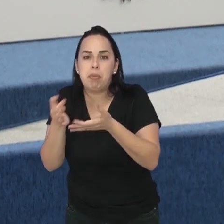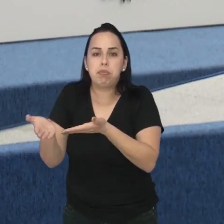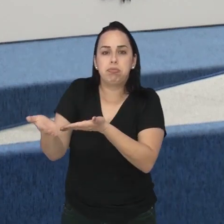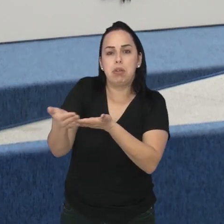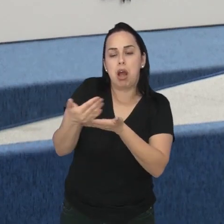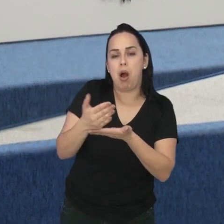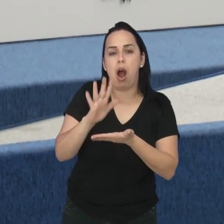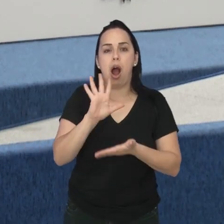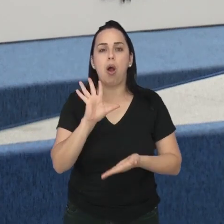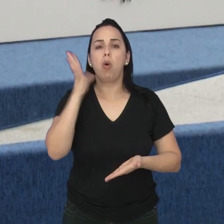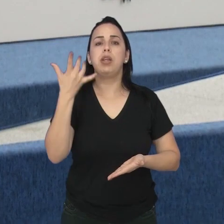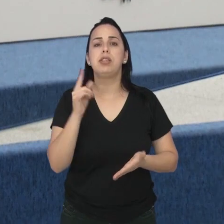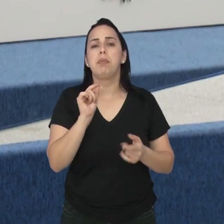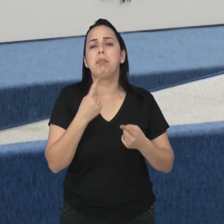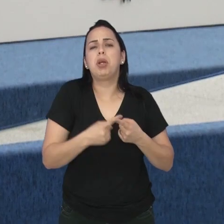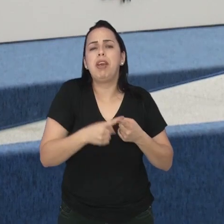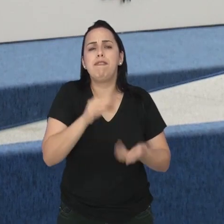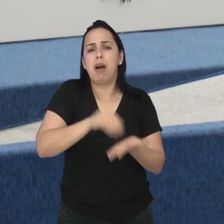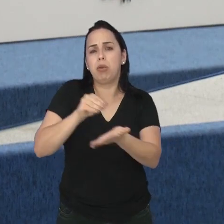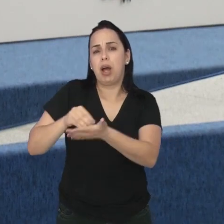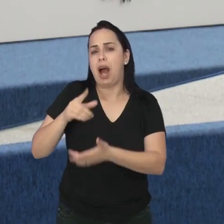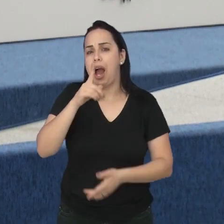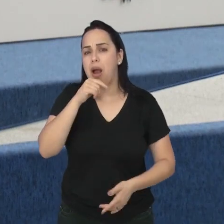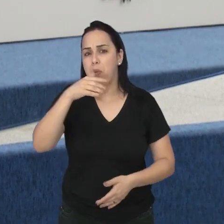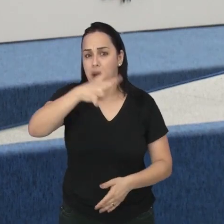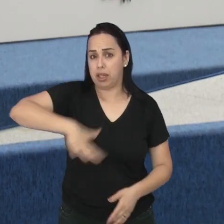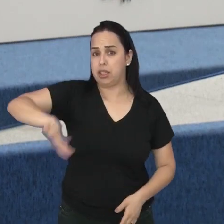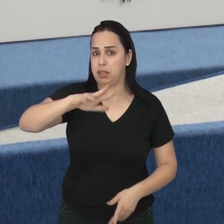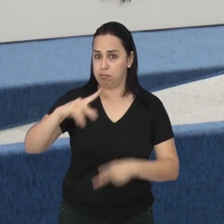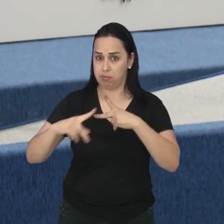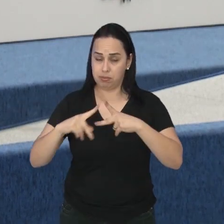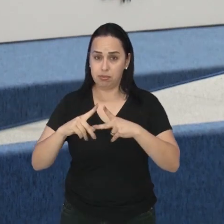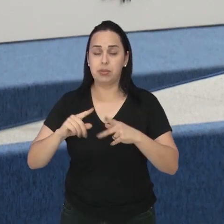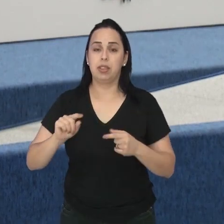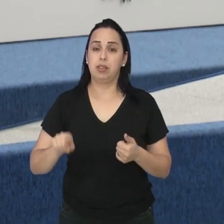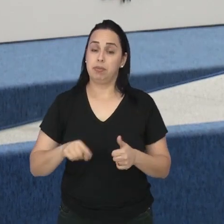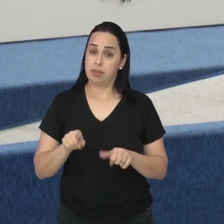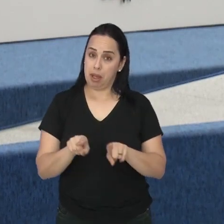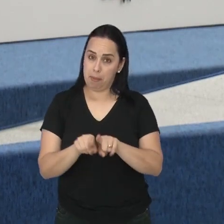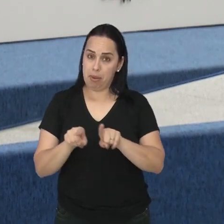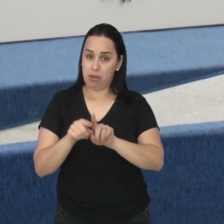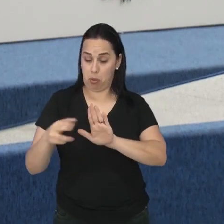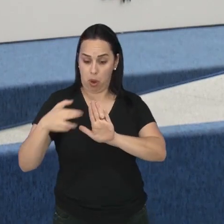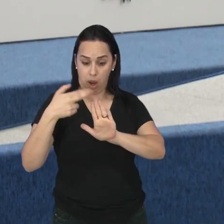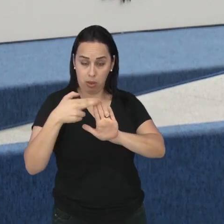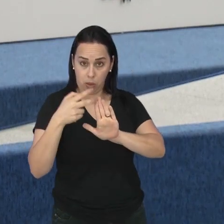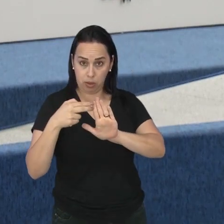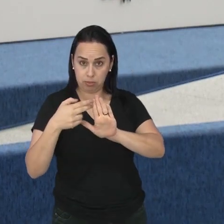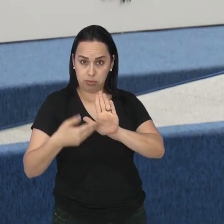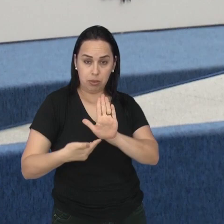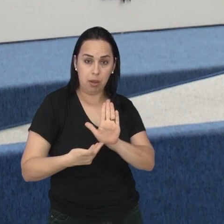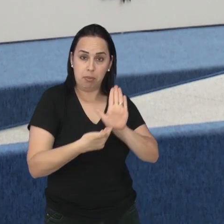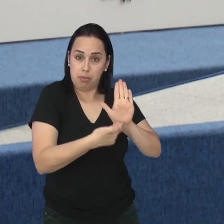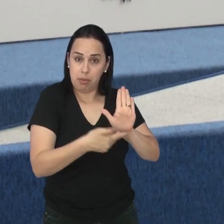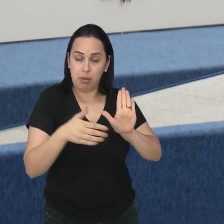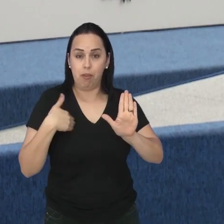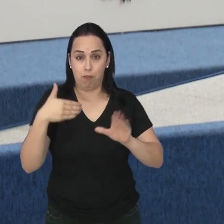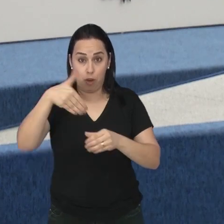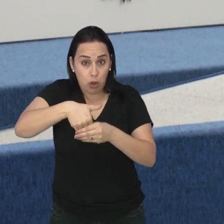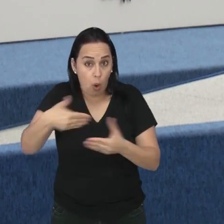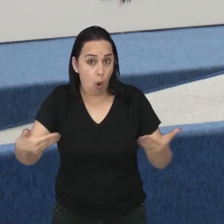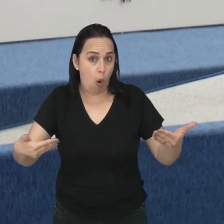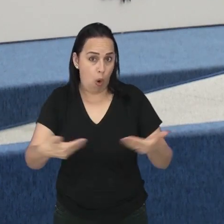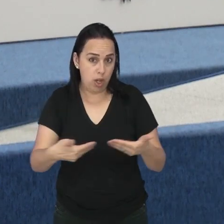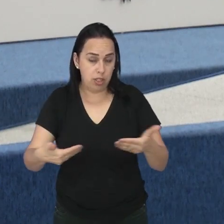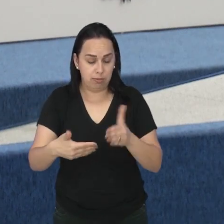do que está acontecendo com a falta de água em nosso município, tá? Apontamos então no relatório que